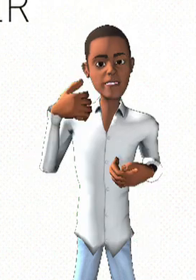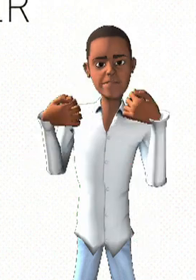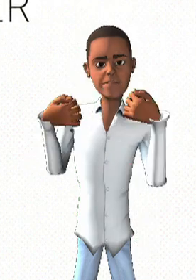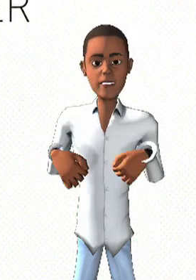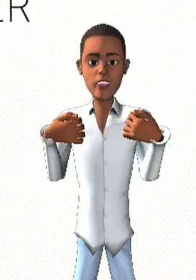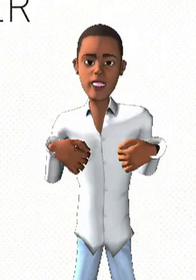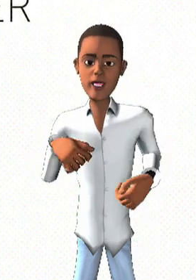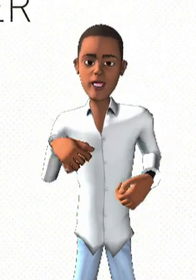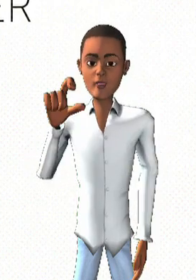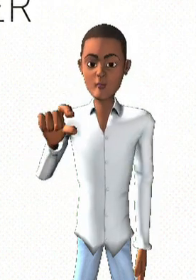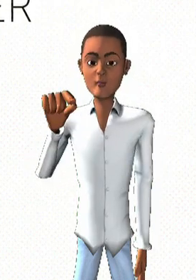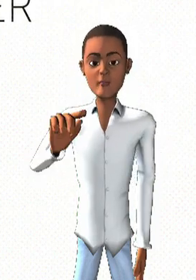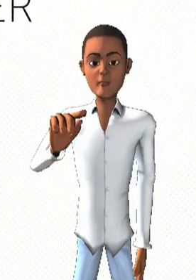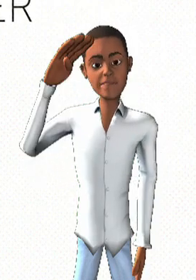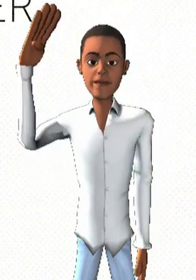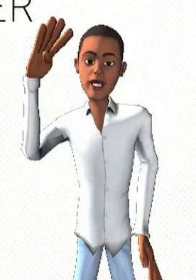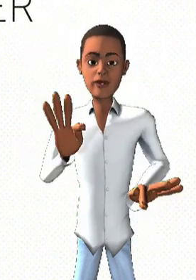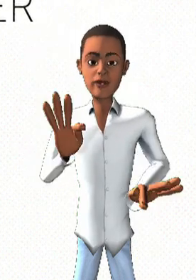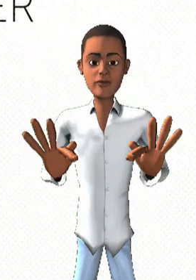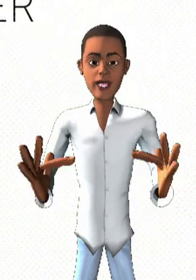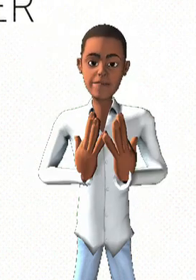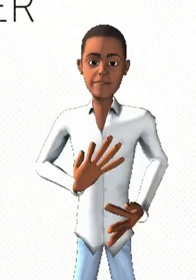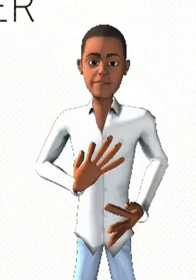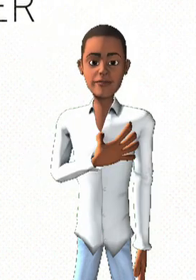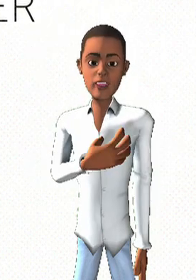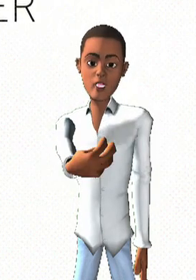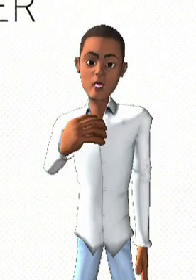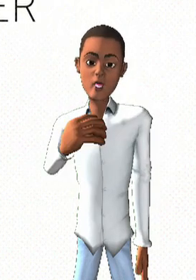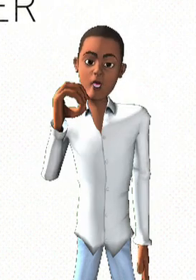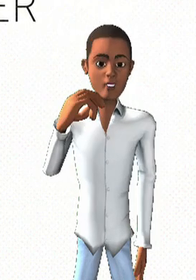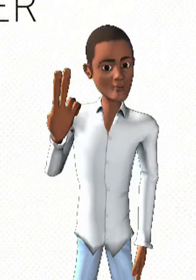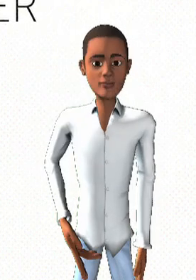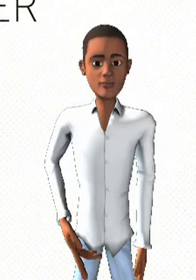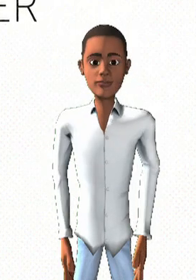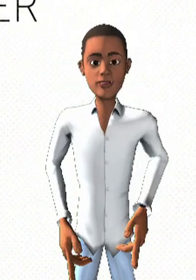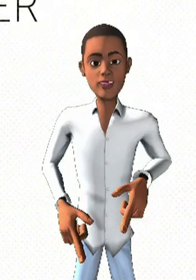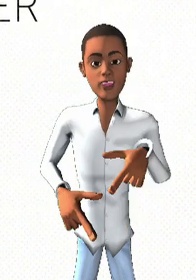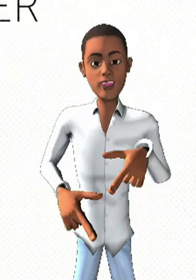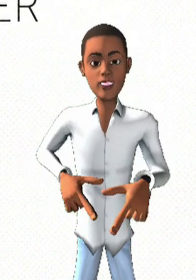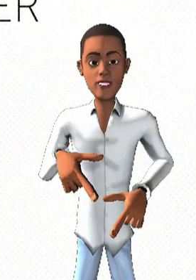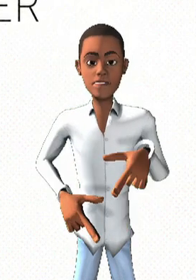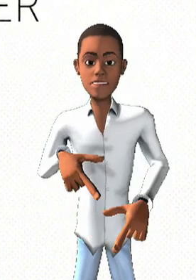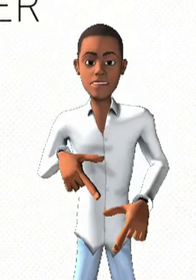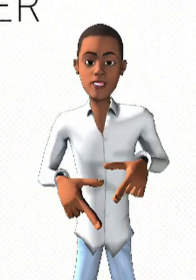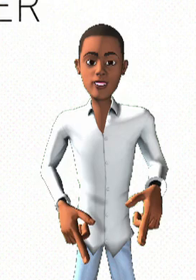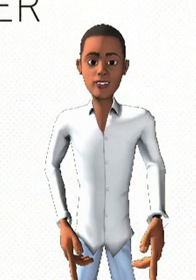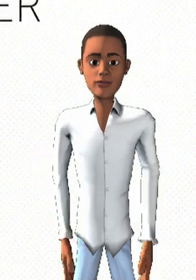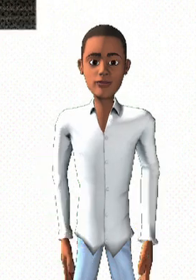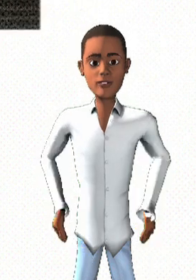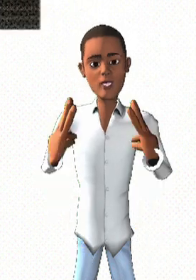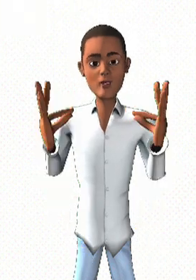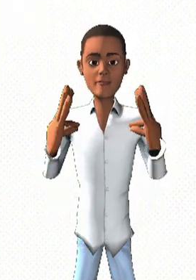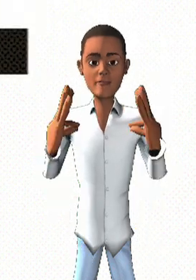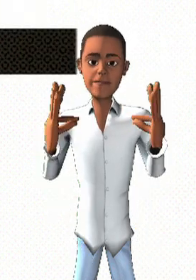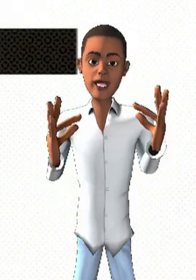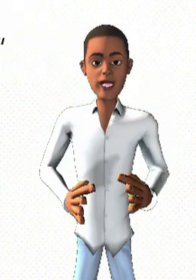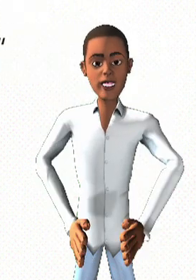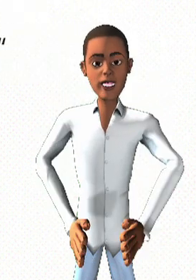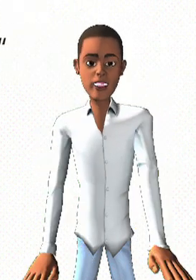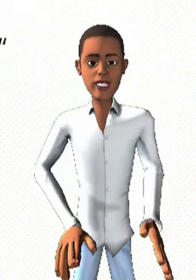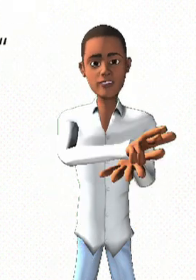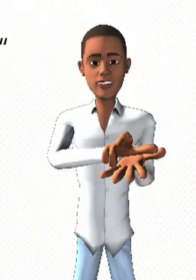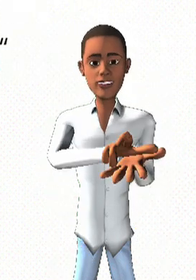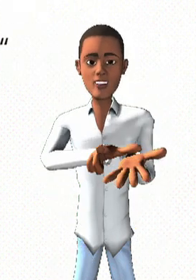mulher deve decidir se a sua prioridade é a família e os filhos, ou se é o trabalho. Ela deve